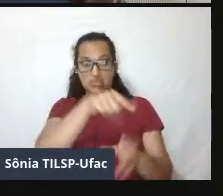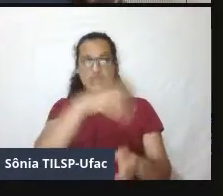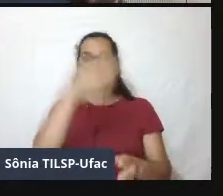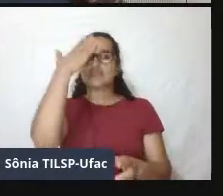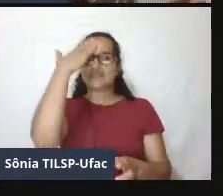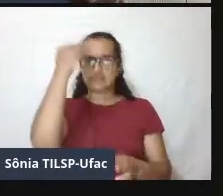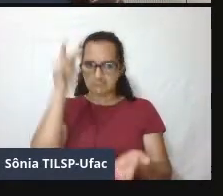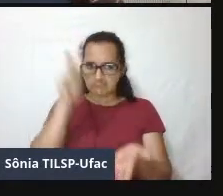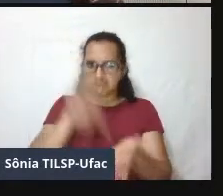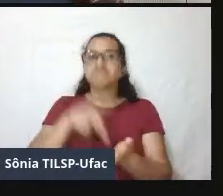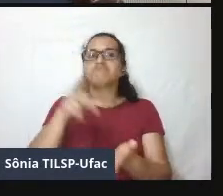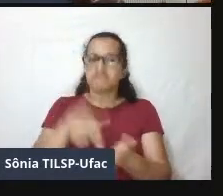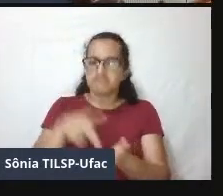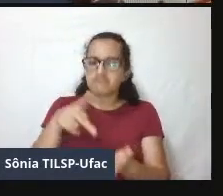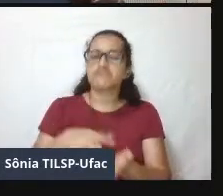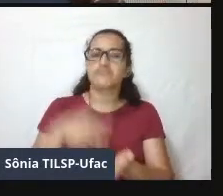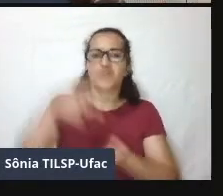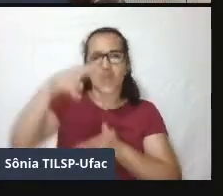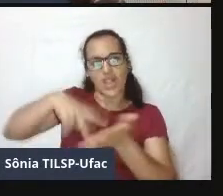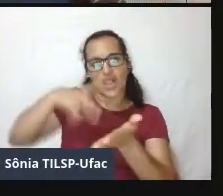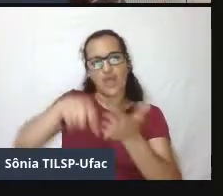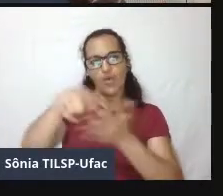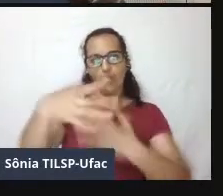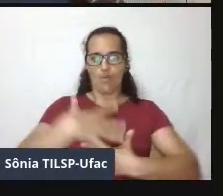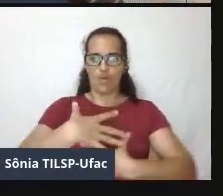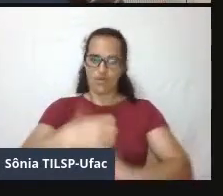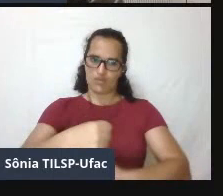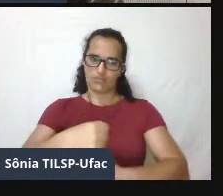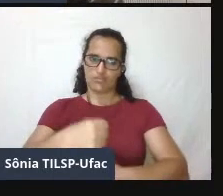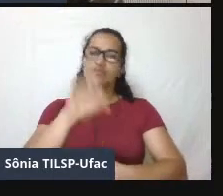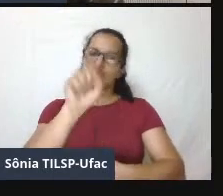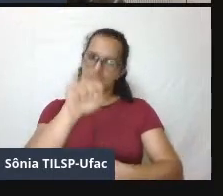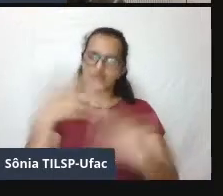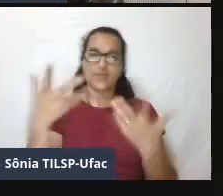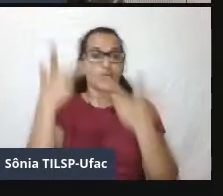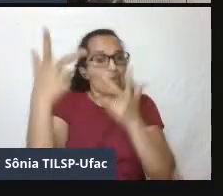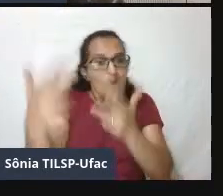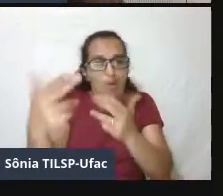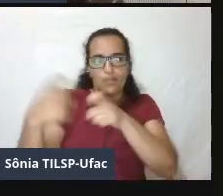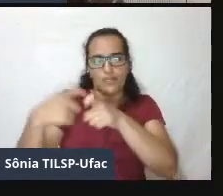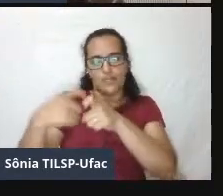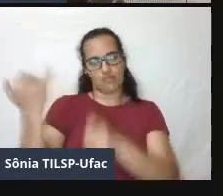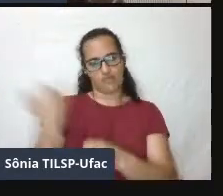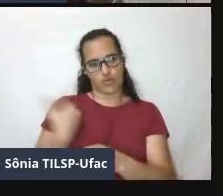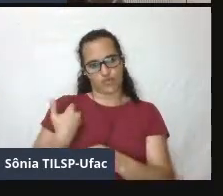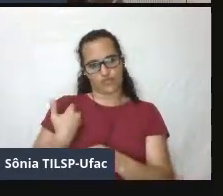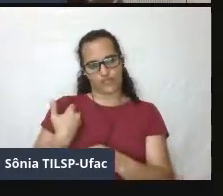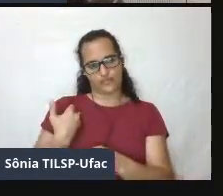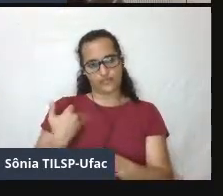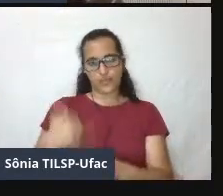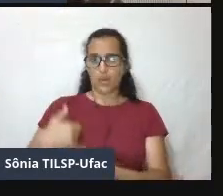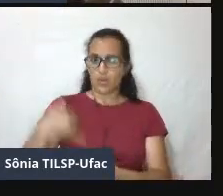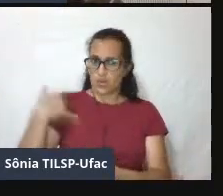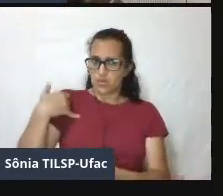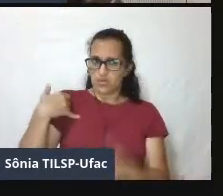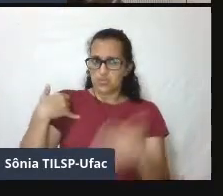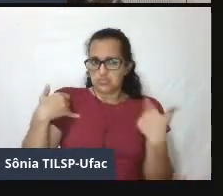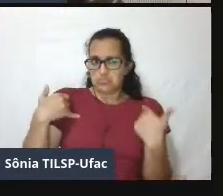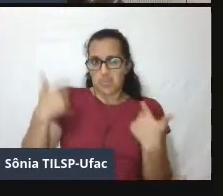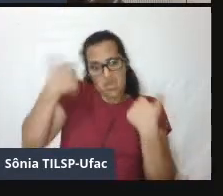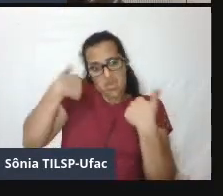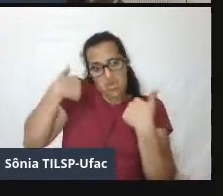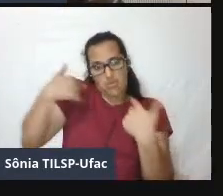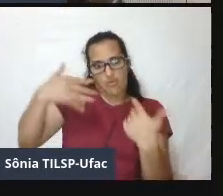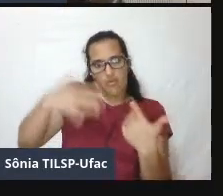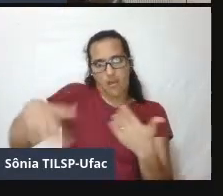tomografia foi exatamente o mesmo que o médico me disse na consulta. Isso é motivo de orgulho do ponto de vista, eu estou entrando na área de outro